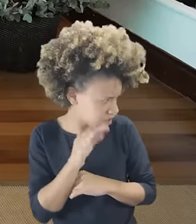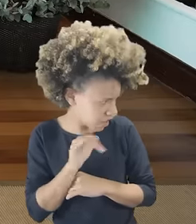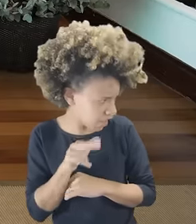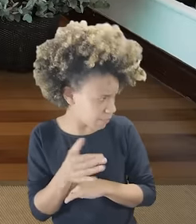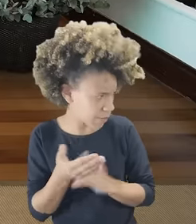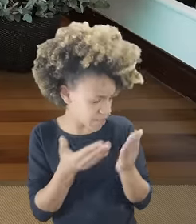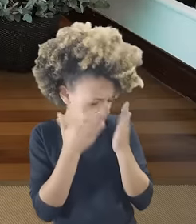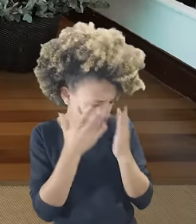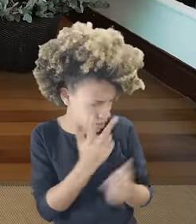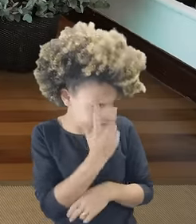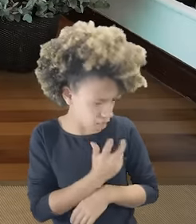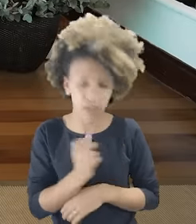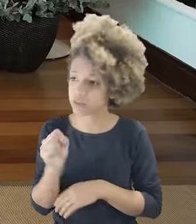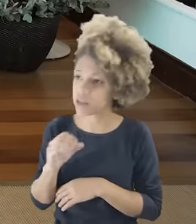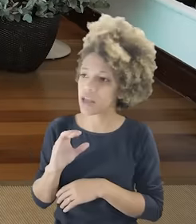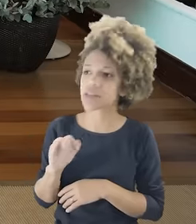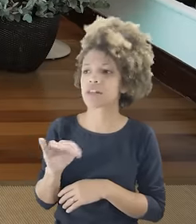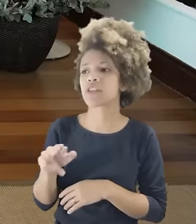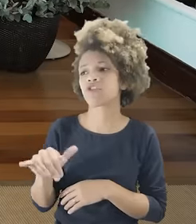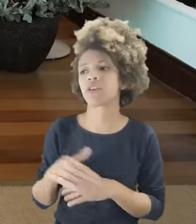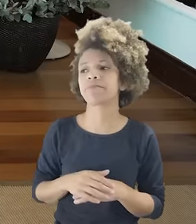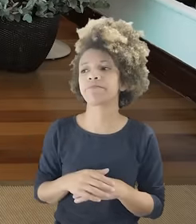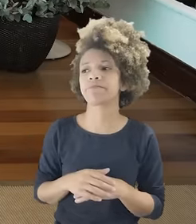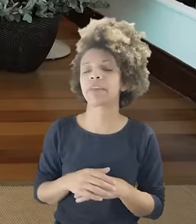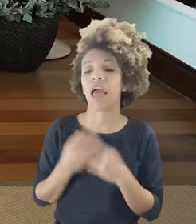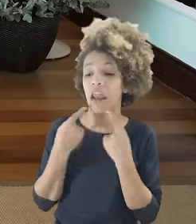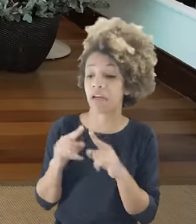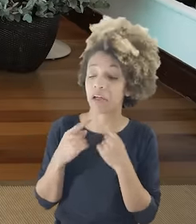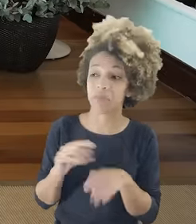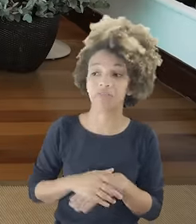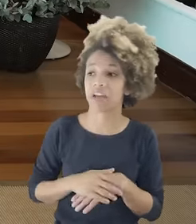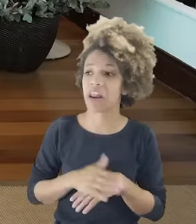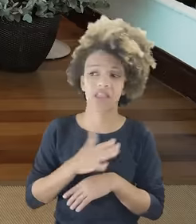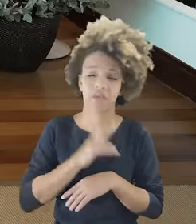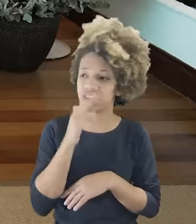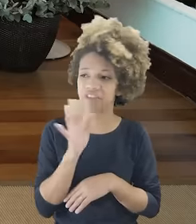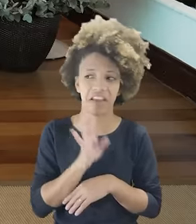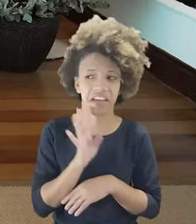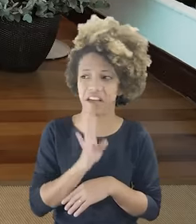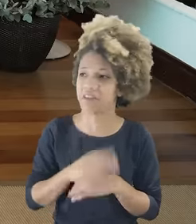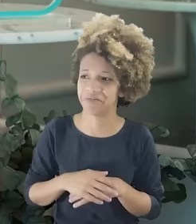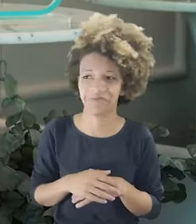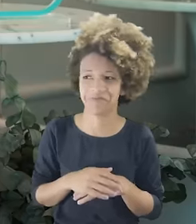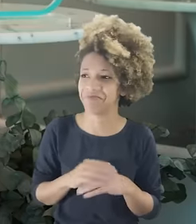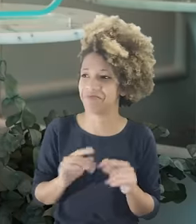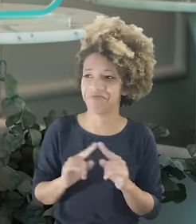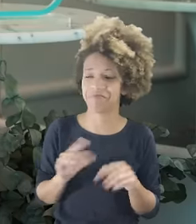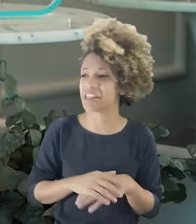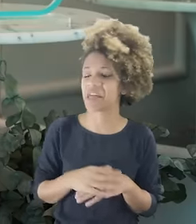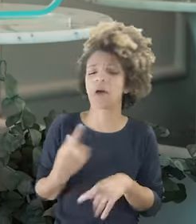mas cega no caso reclamava muito ela não achava legal ela ficava assim super